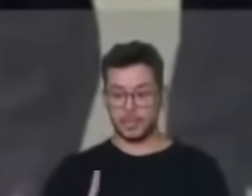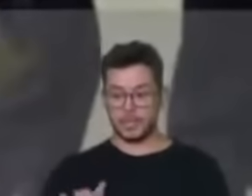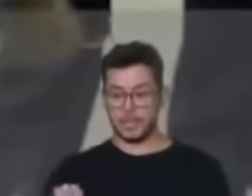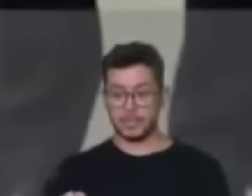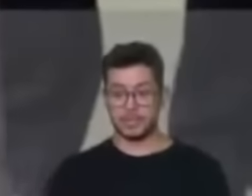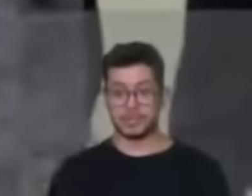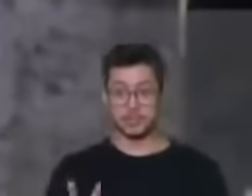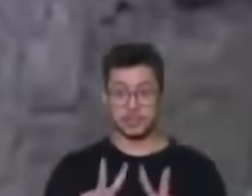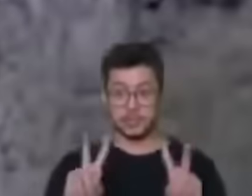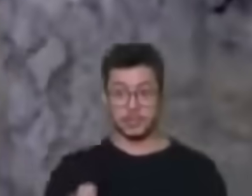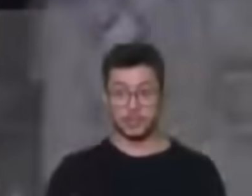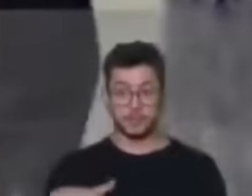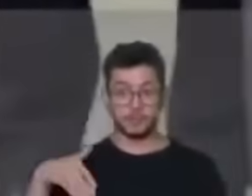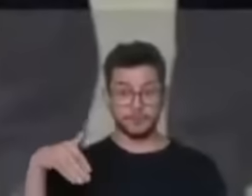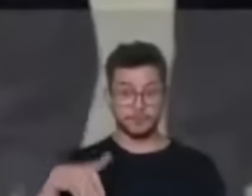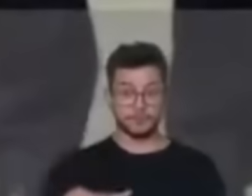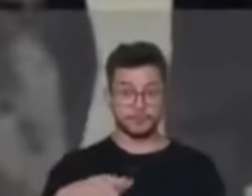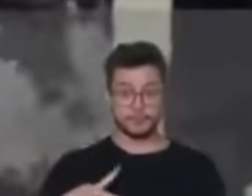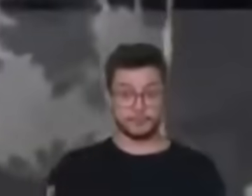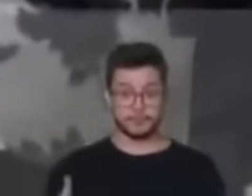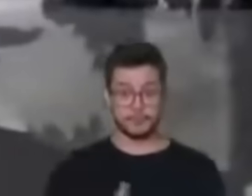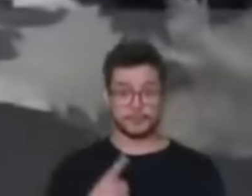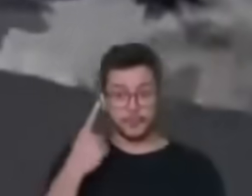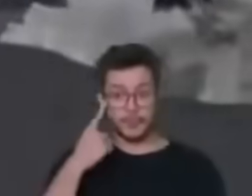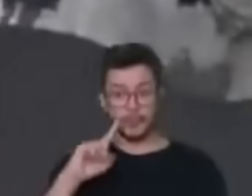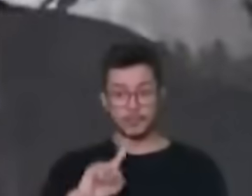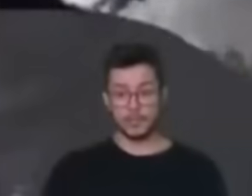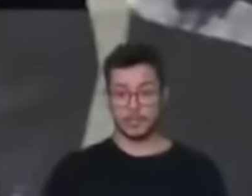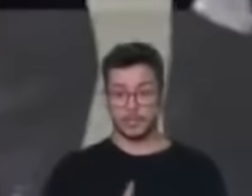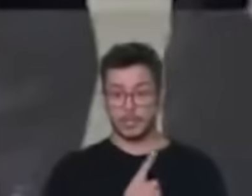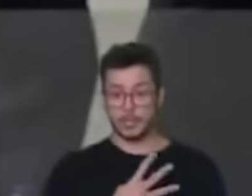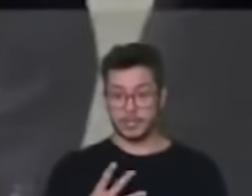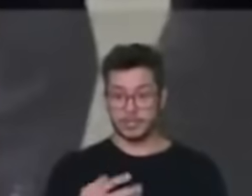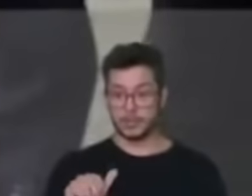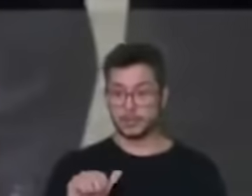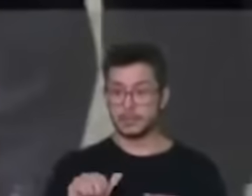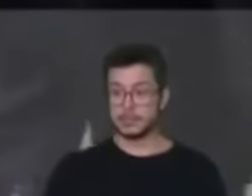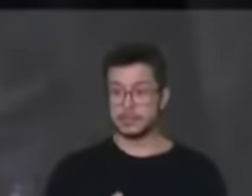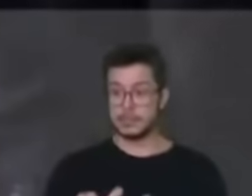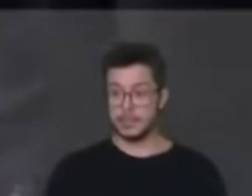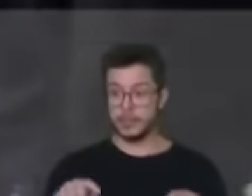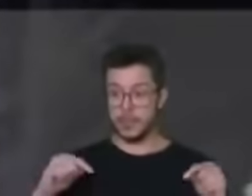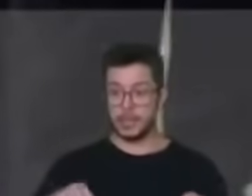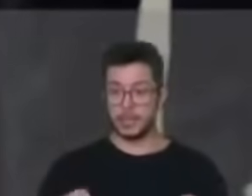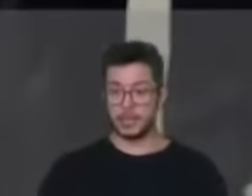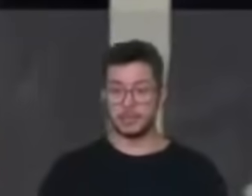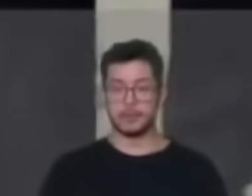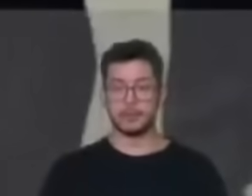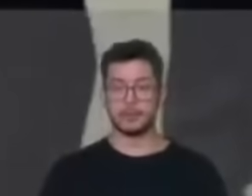que aconteceu no dia 14 de setembro, no plenário dessa casa, do PLP